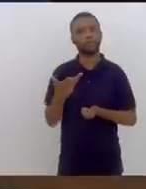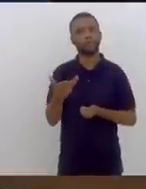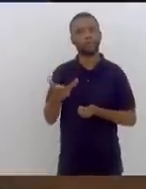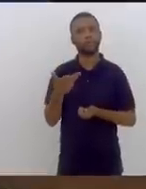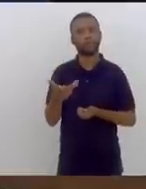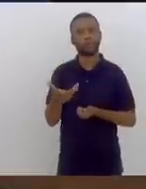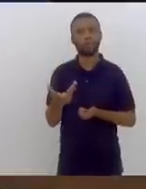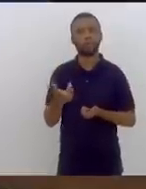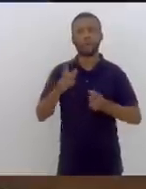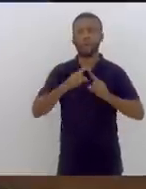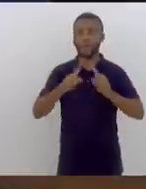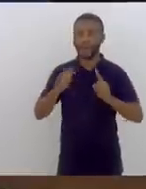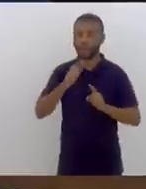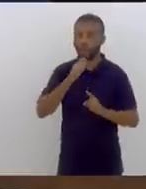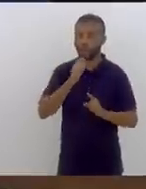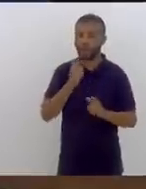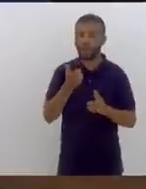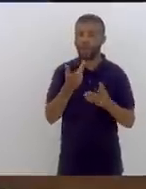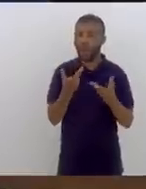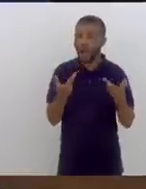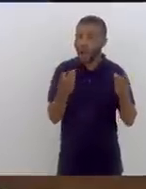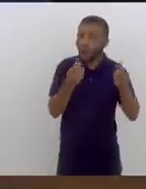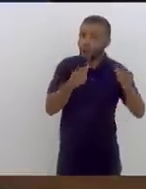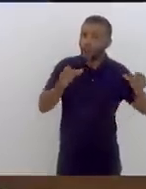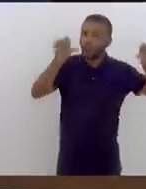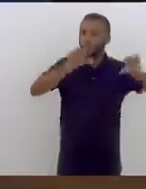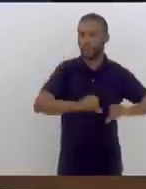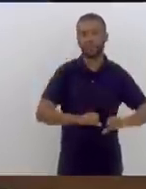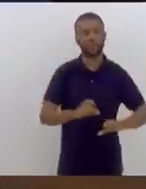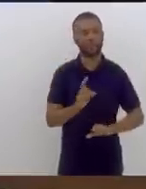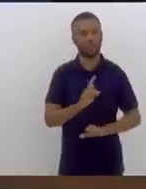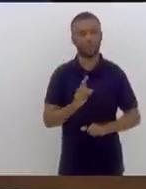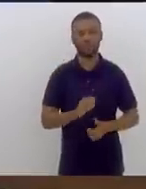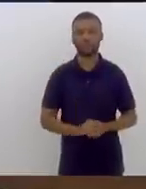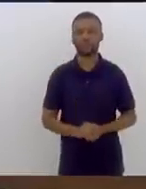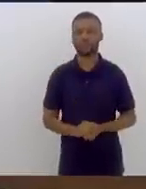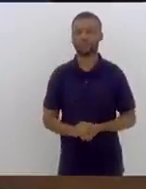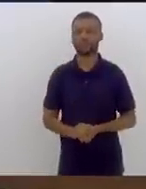mas sem perda da qualidade é isso que nós queremos